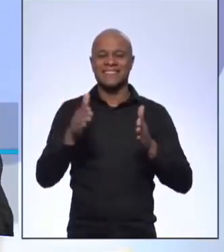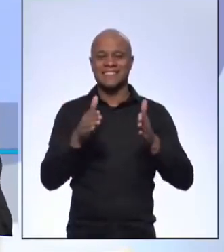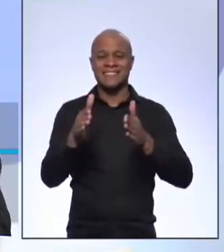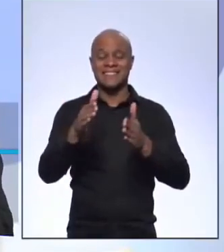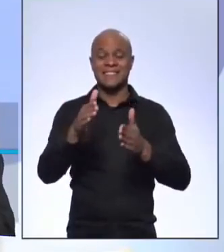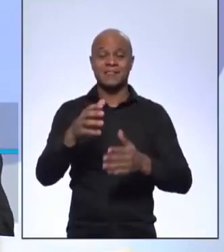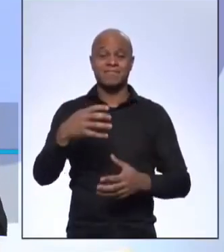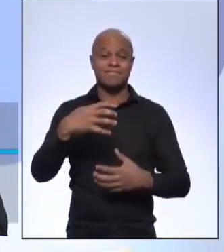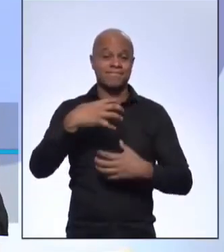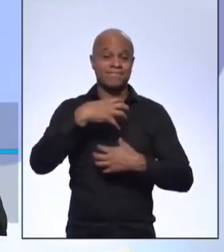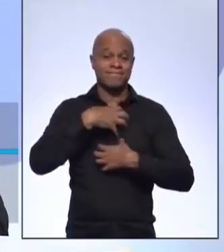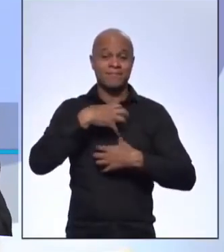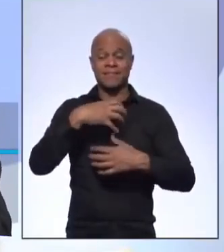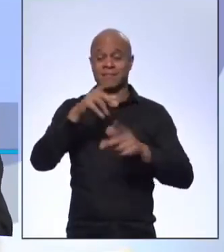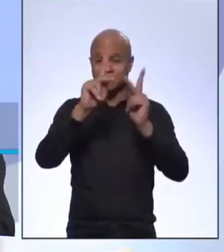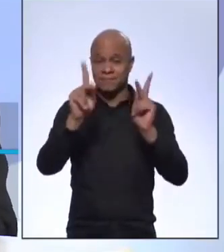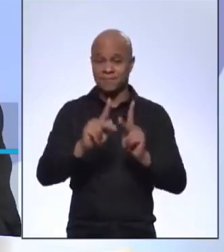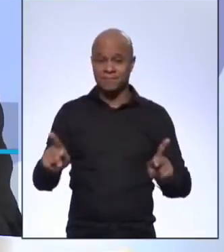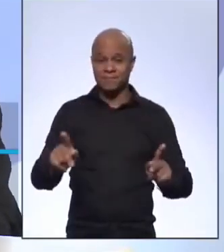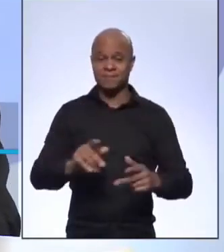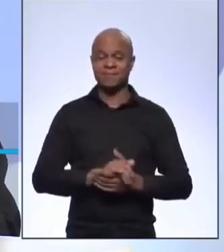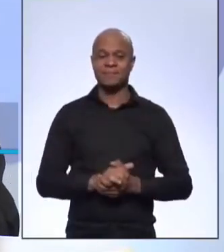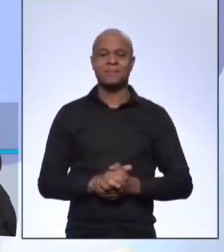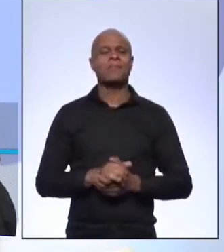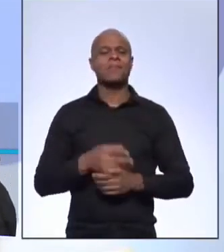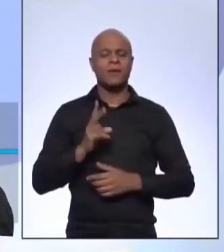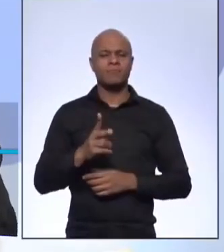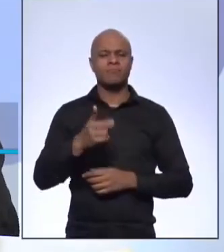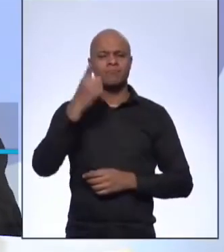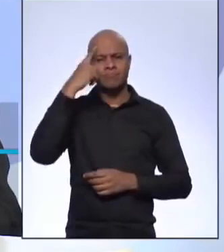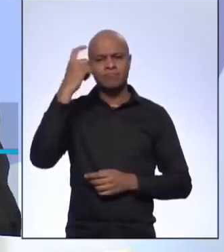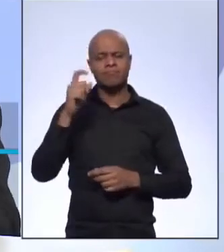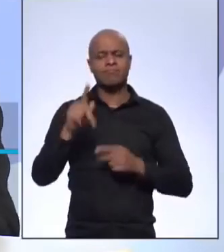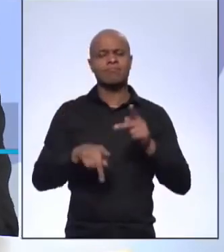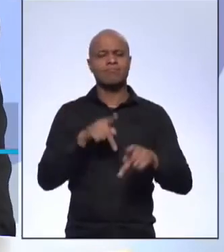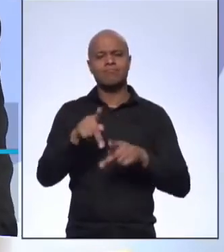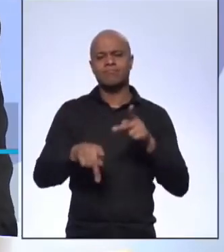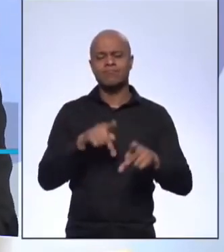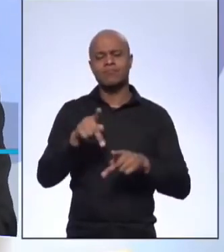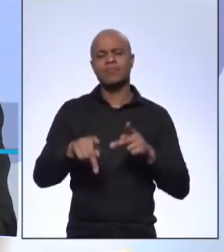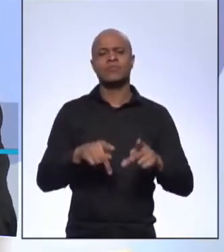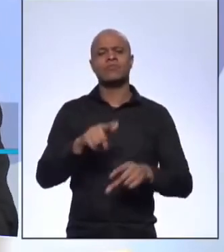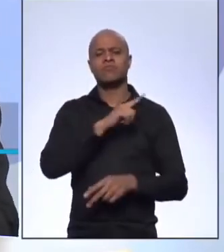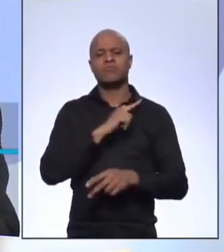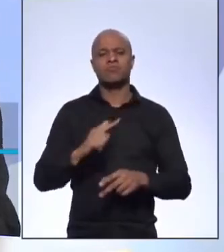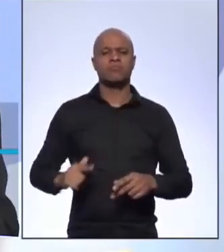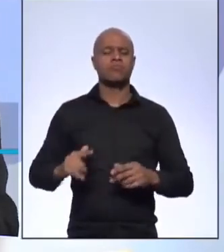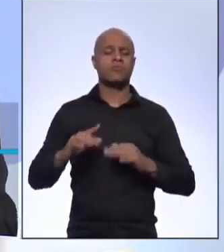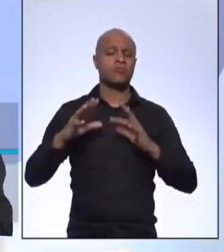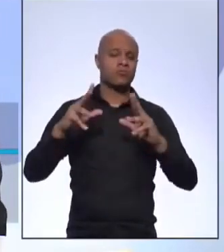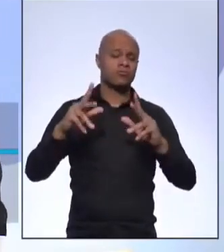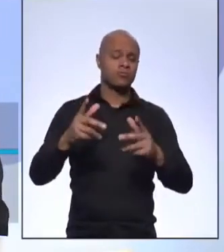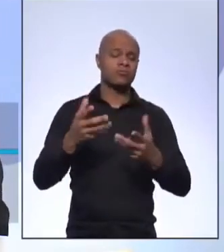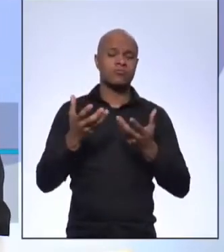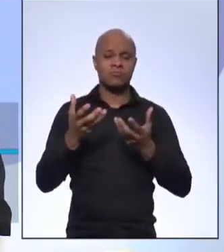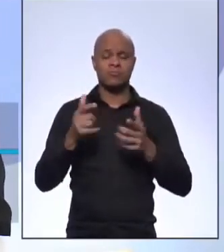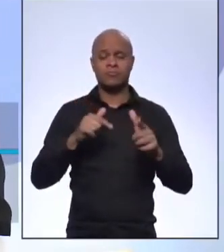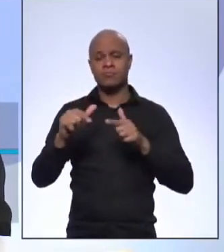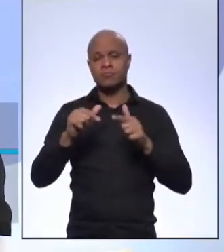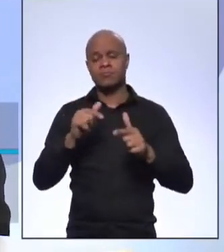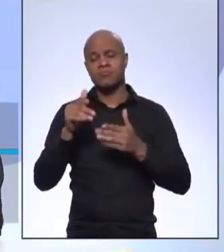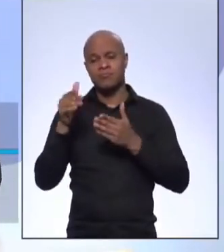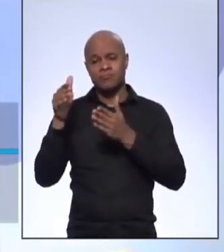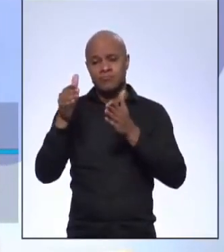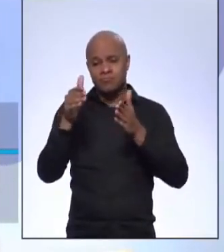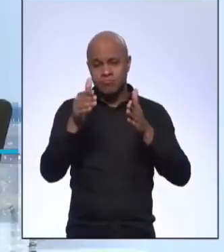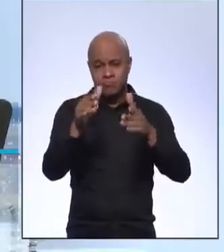de paz, né? É sempre essa ideia. Eu acredito que tanto a população quanto o poder público, ele sempre tenta caminhar por